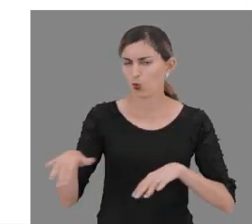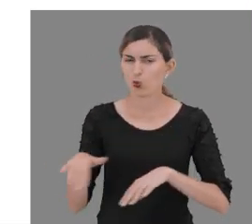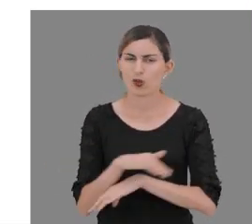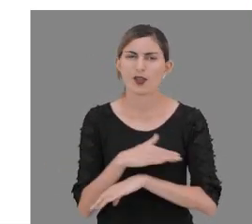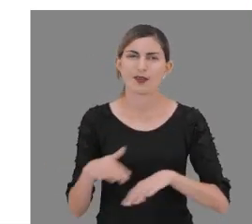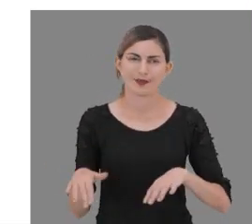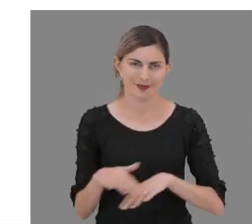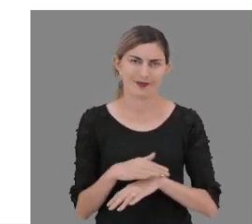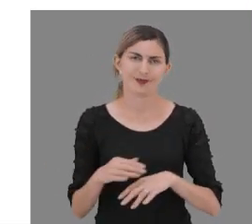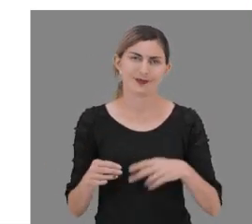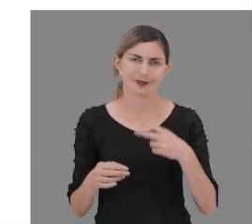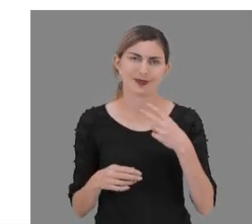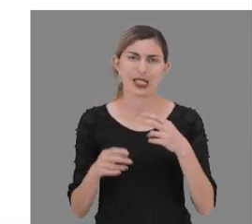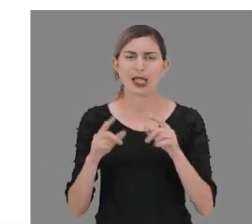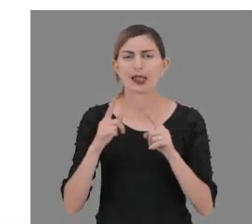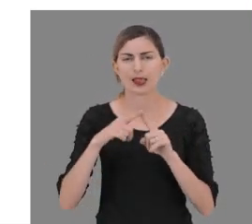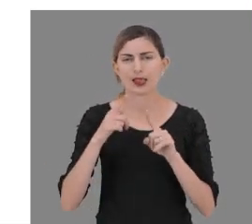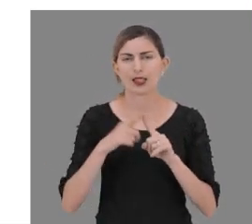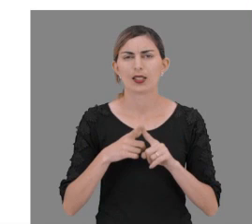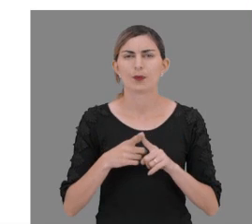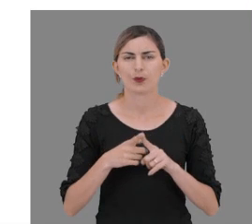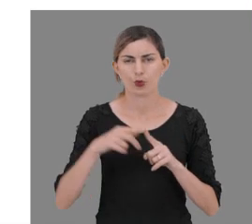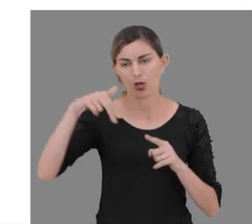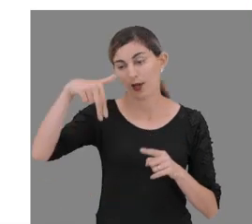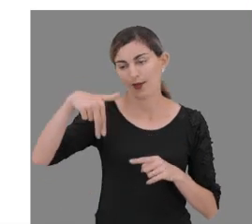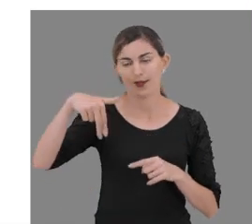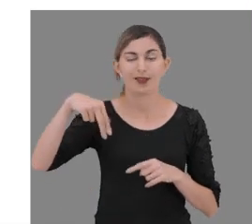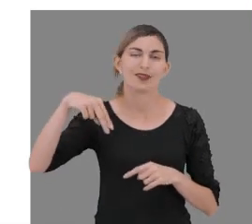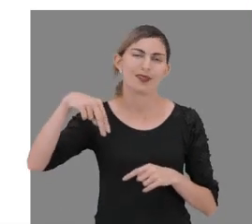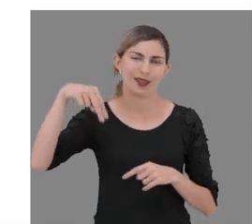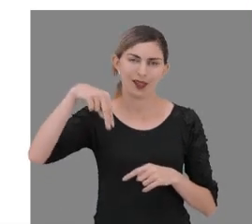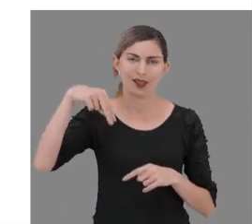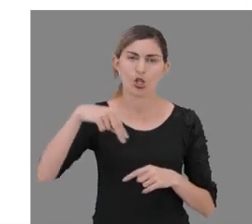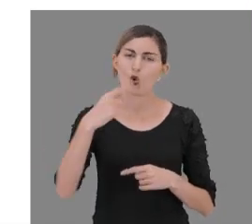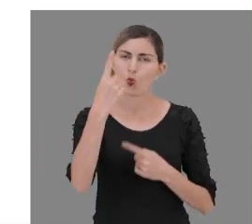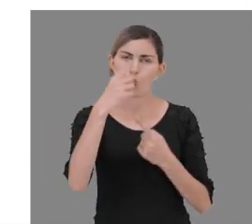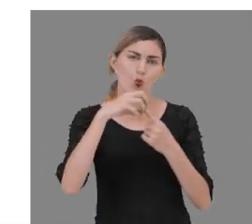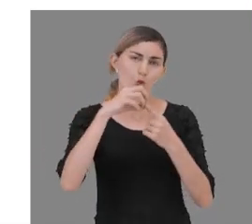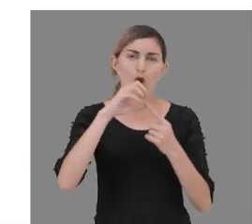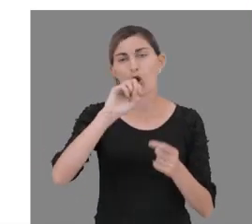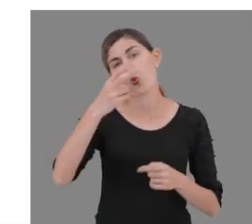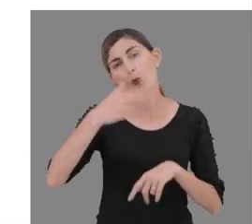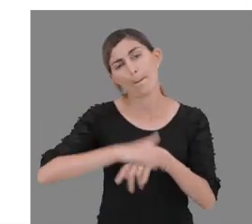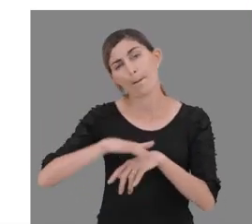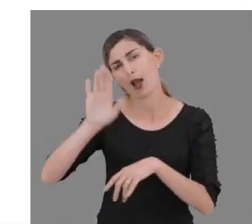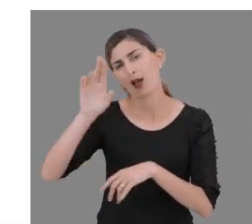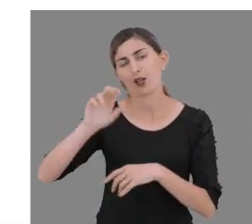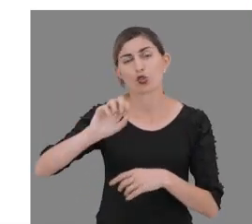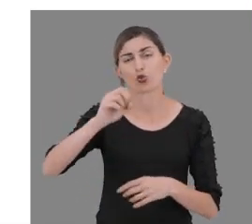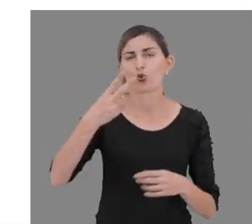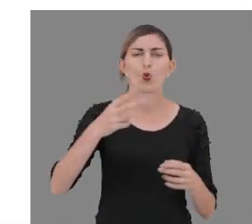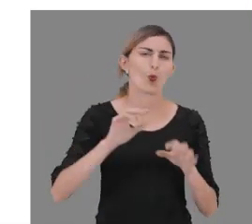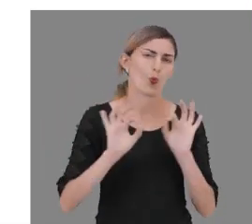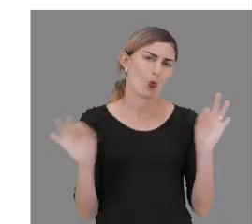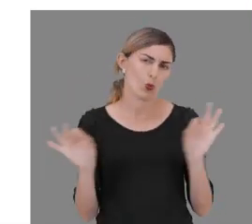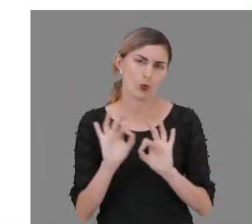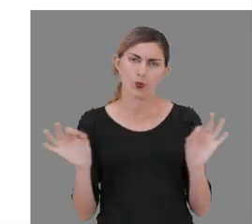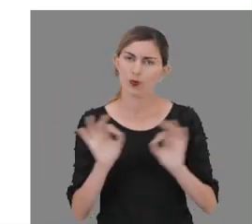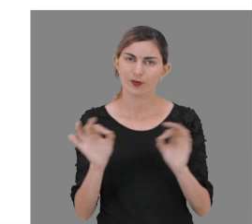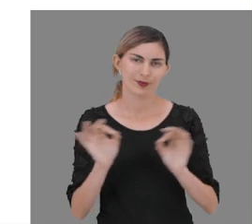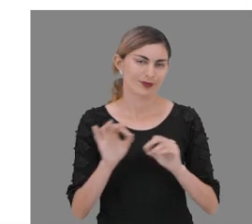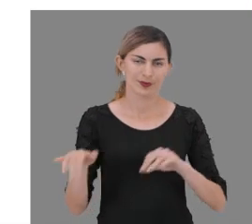de endereço é de N, ou seja, uma ou mais, ou até